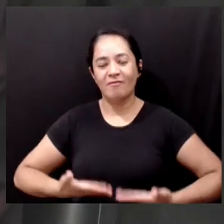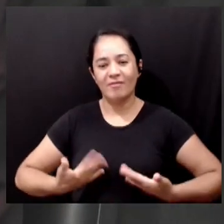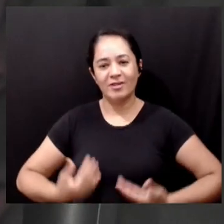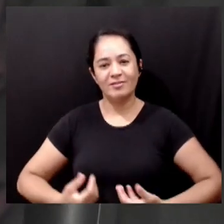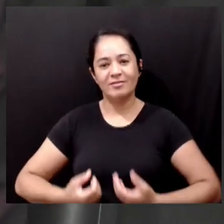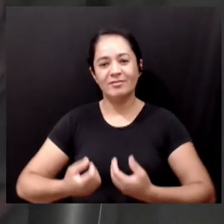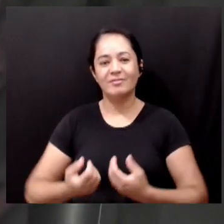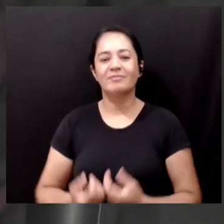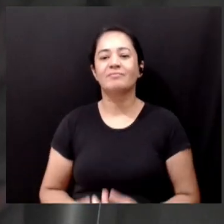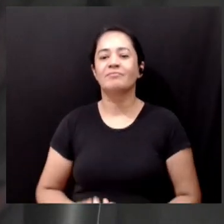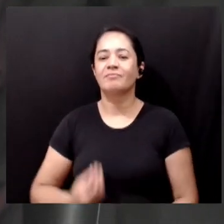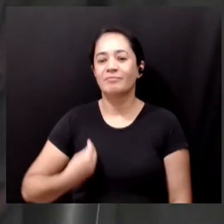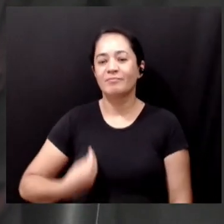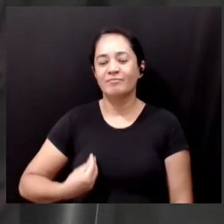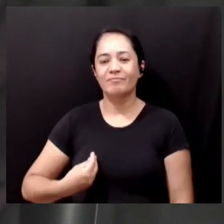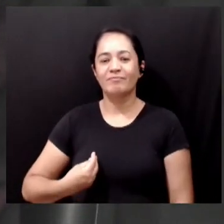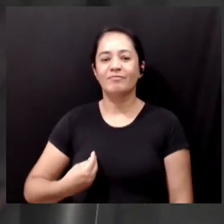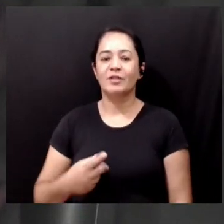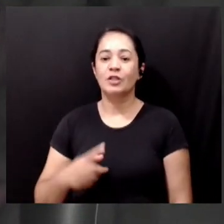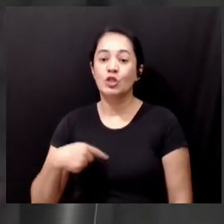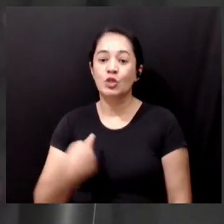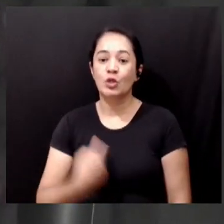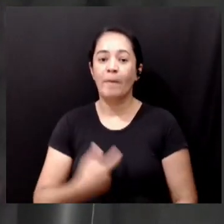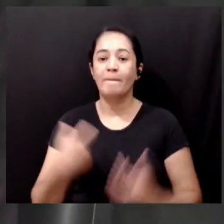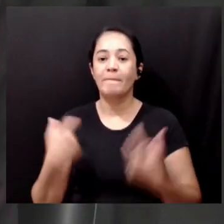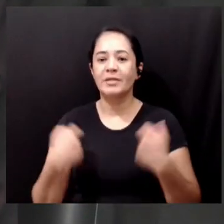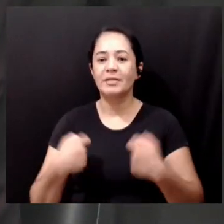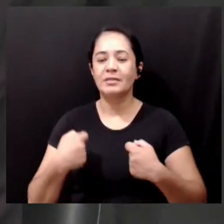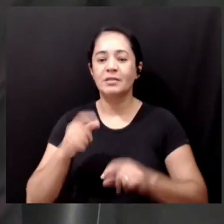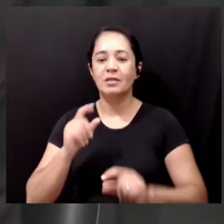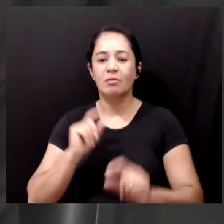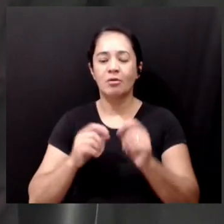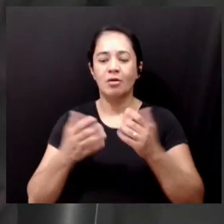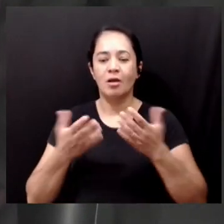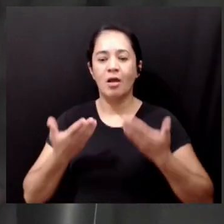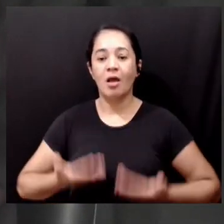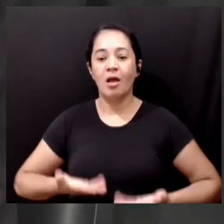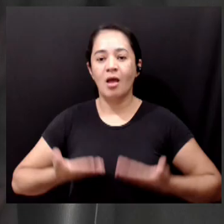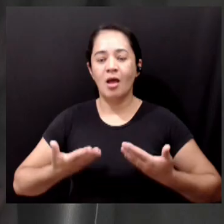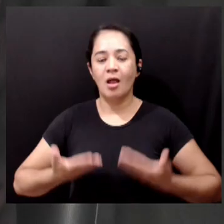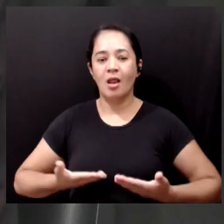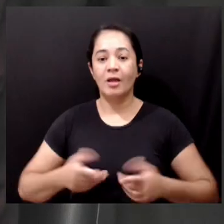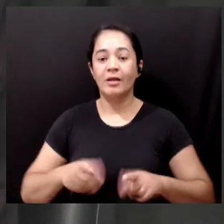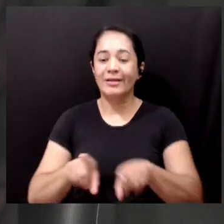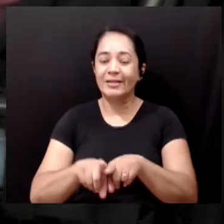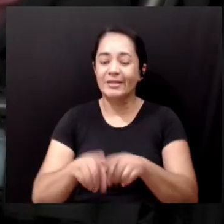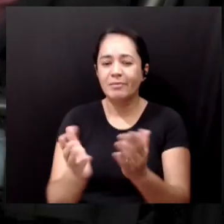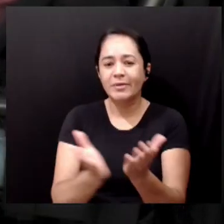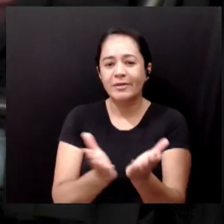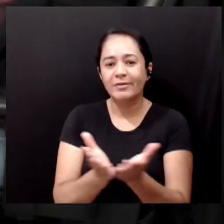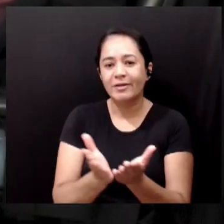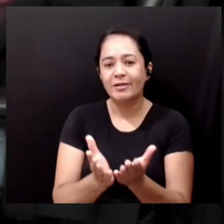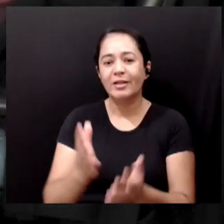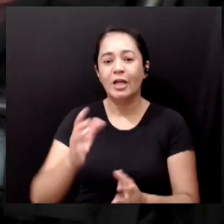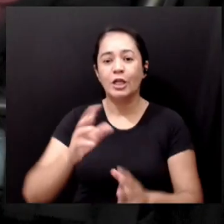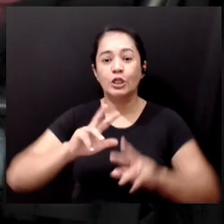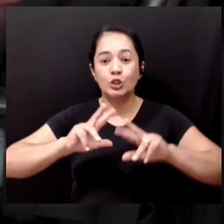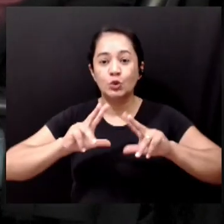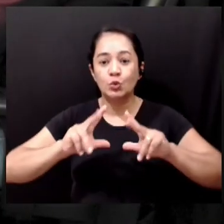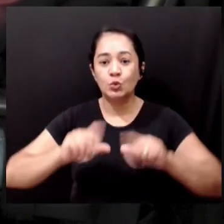entendeu? Nós precisamos ser leves e tratar as coisas de maneira leve. Em casa, quem fala não pra